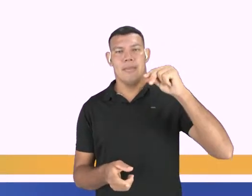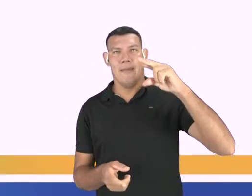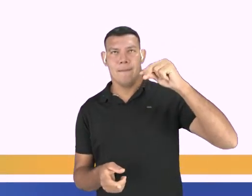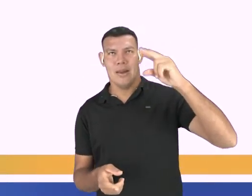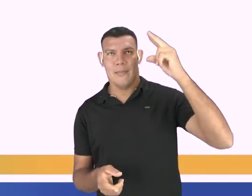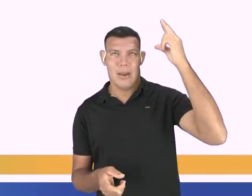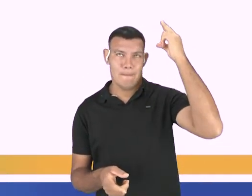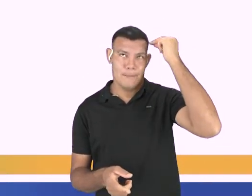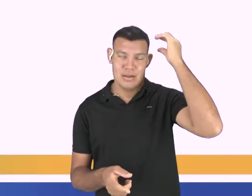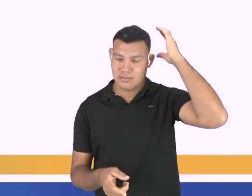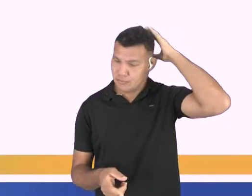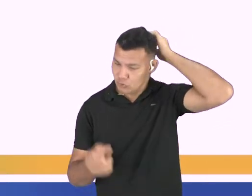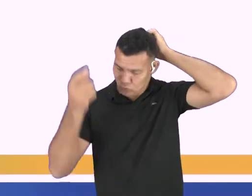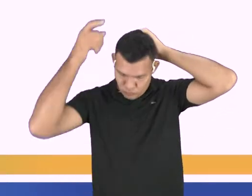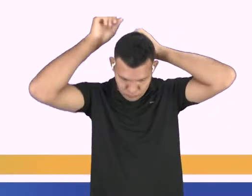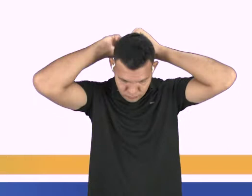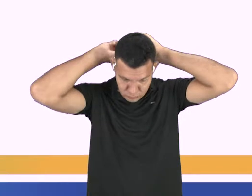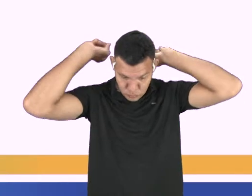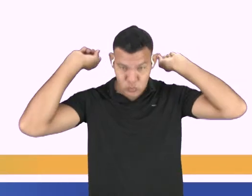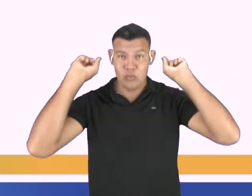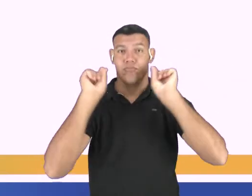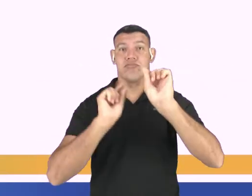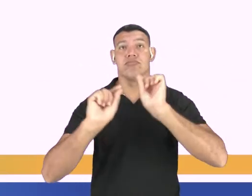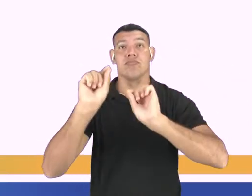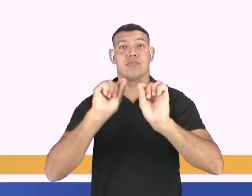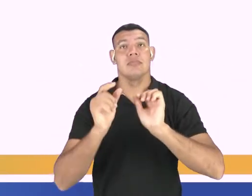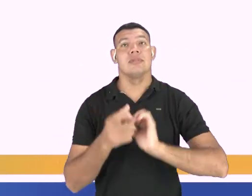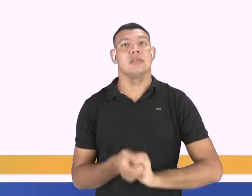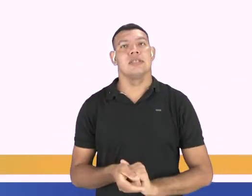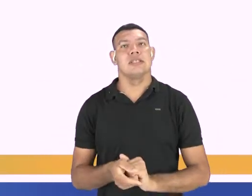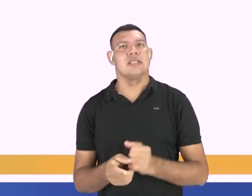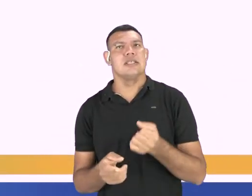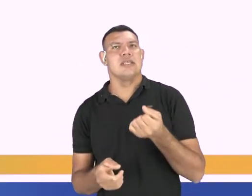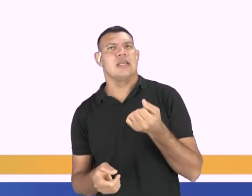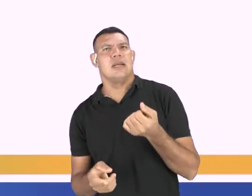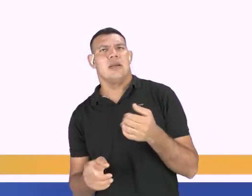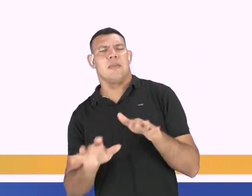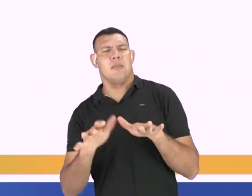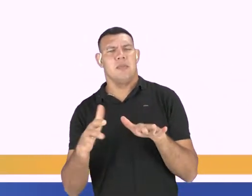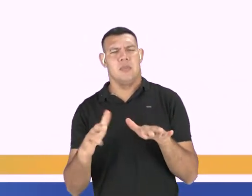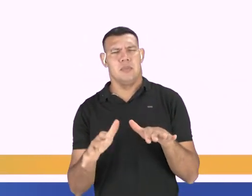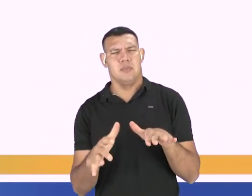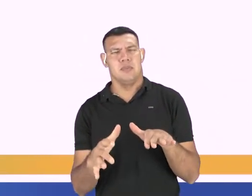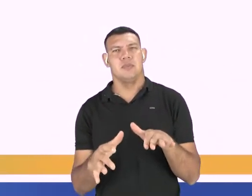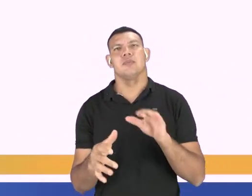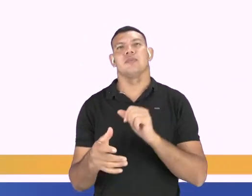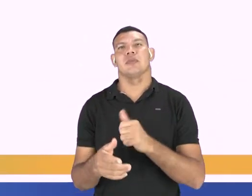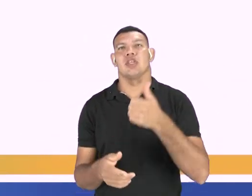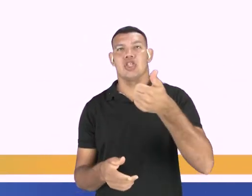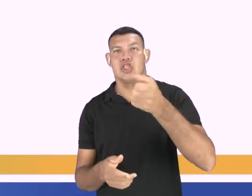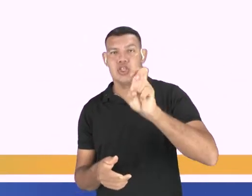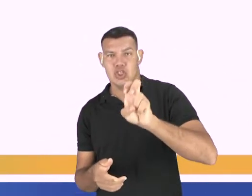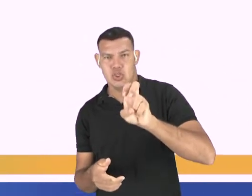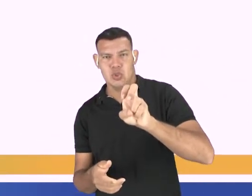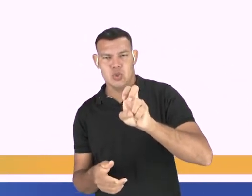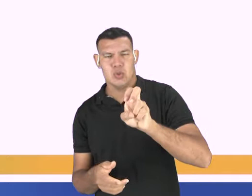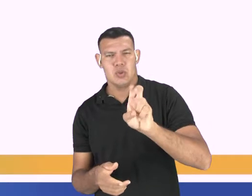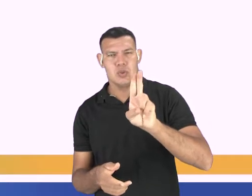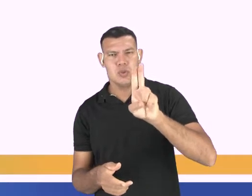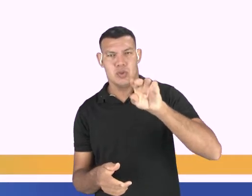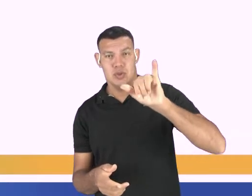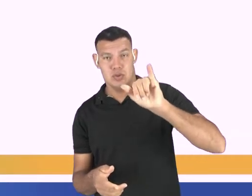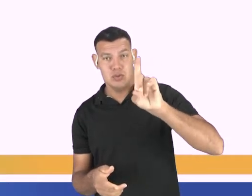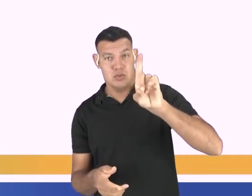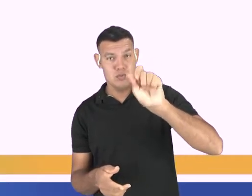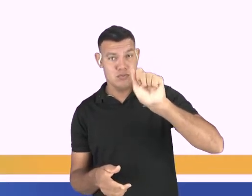6 unidades cada uma. Uma pessoa que deseja comprar a mesma quantidade de lacinhos e prendedores de cabelo,